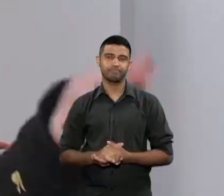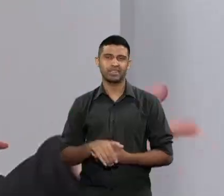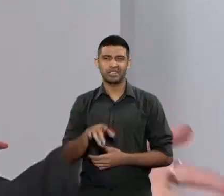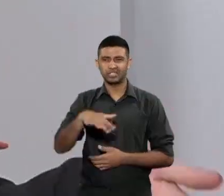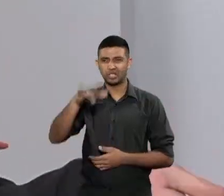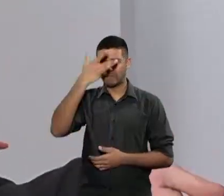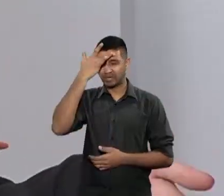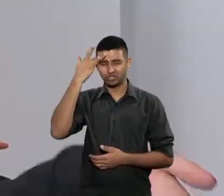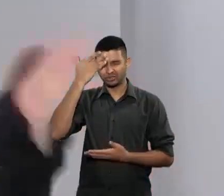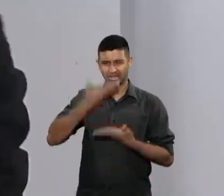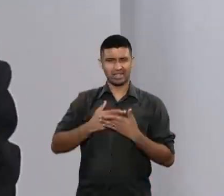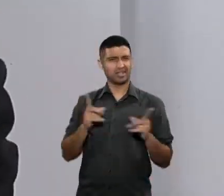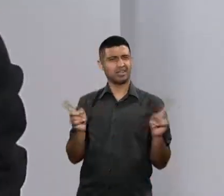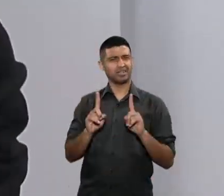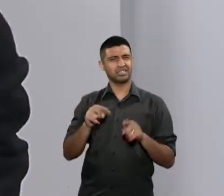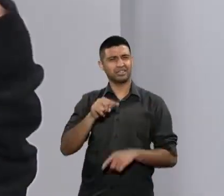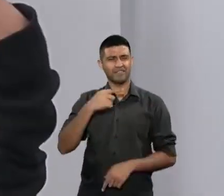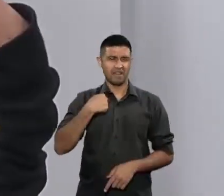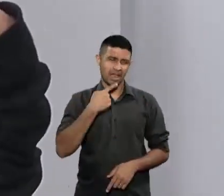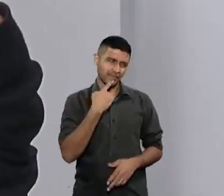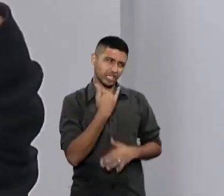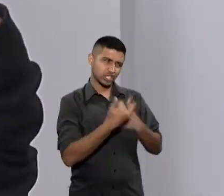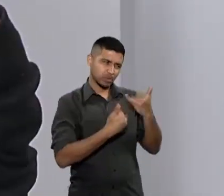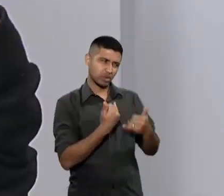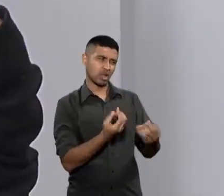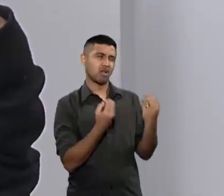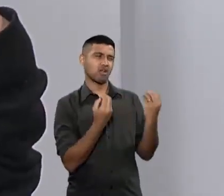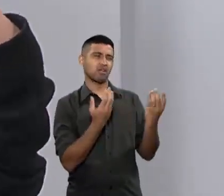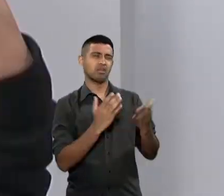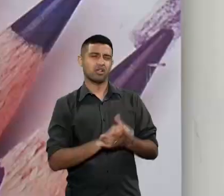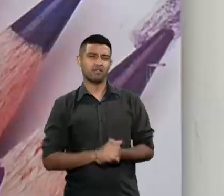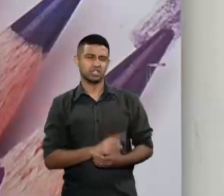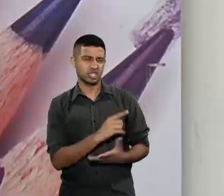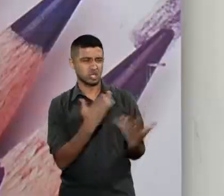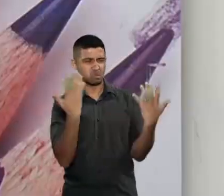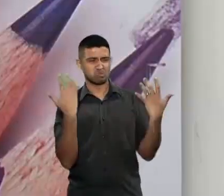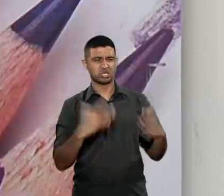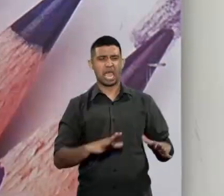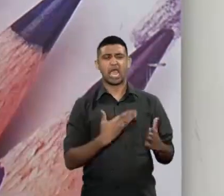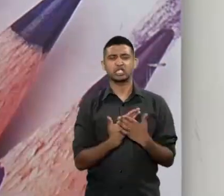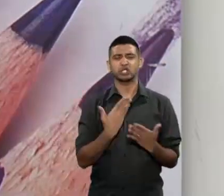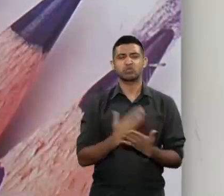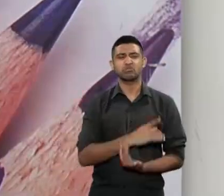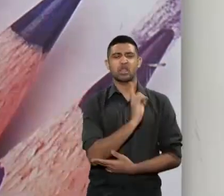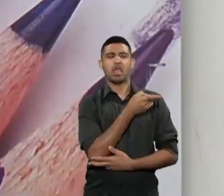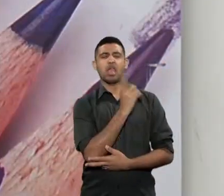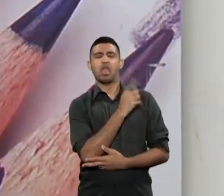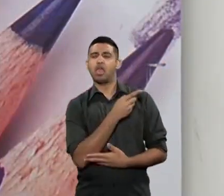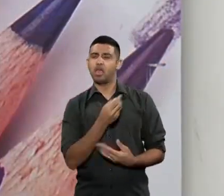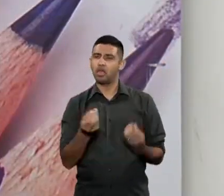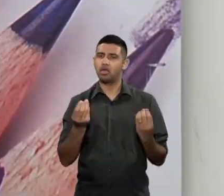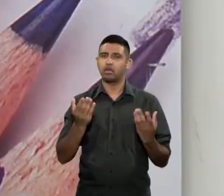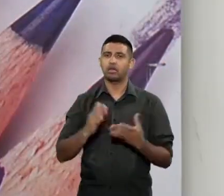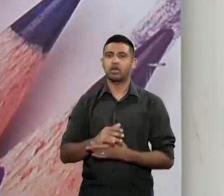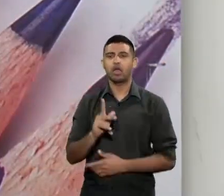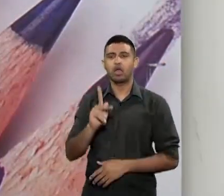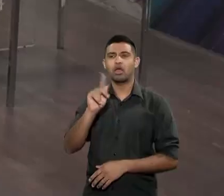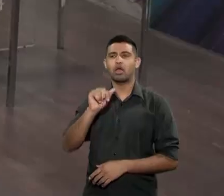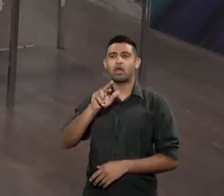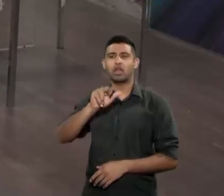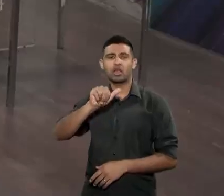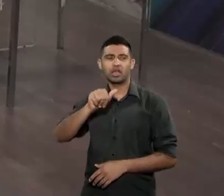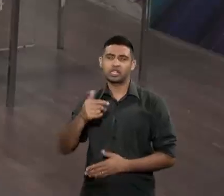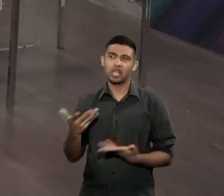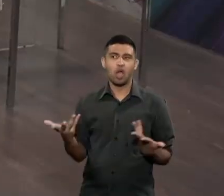não botava fé, achava que era brincadeira, essas coisas. Que você não tava querendo nada com nada da vida. Exatamente. A Karina dormiu